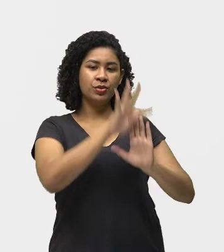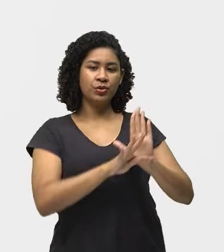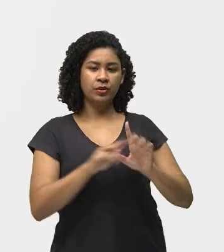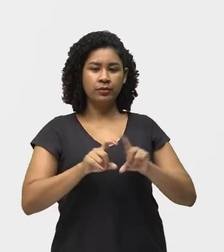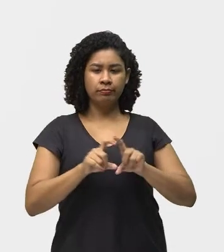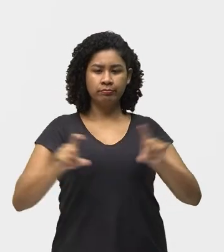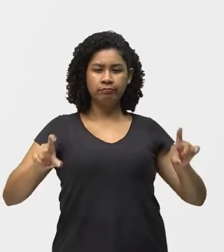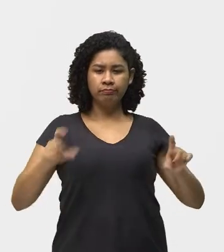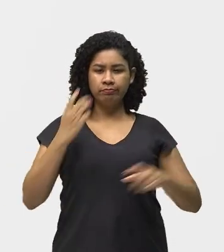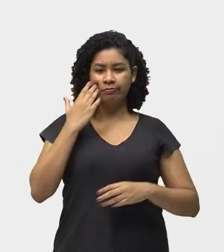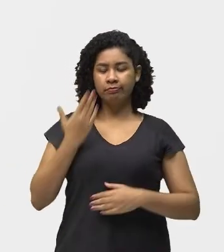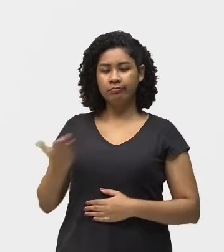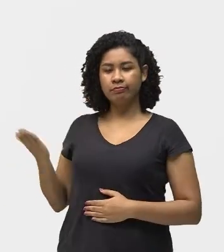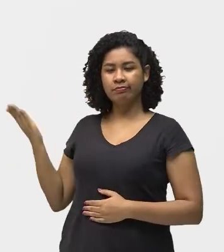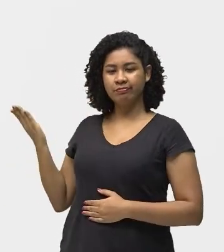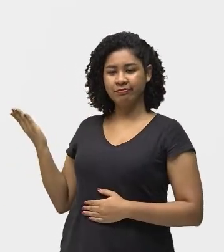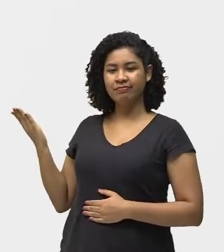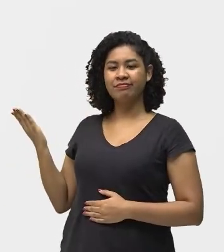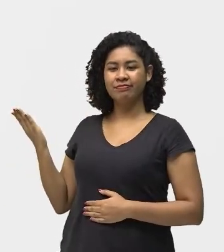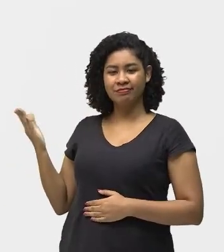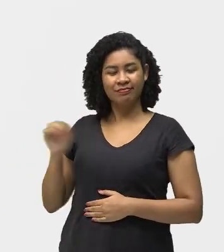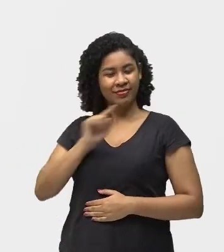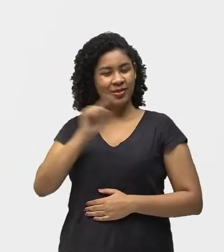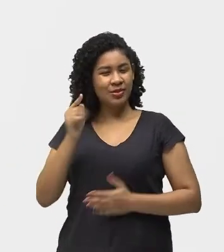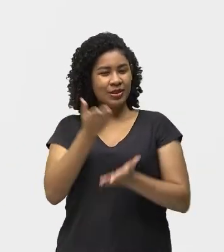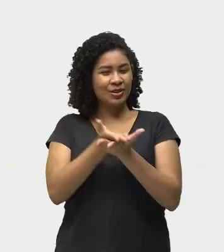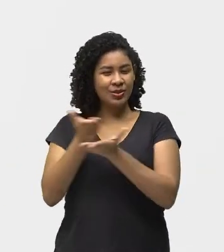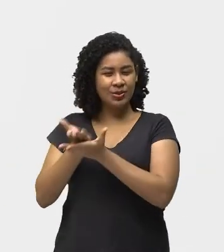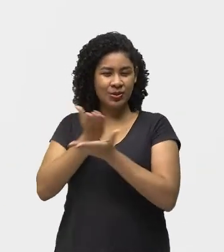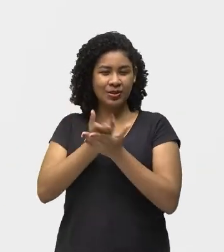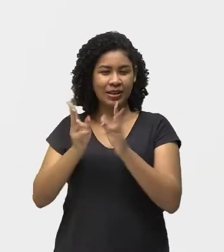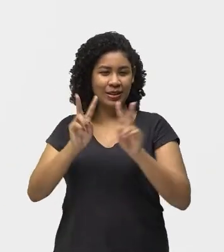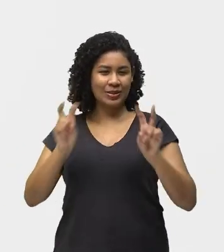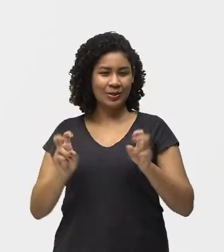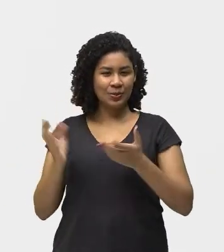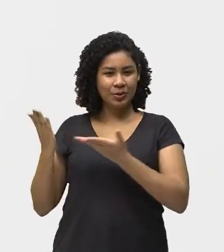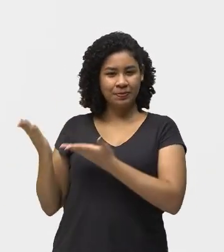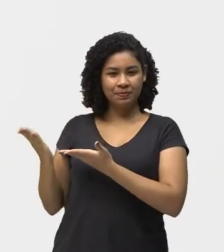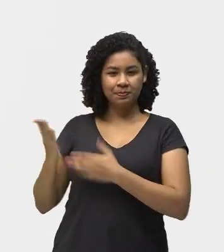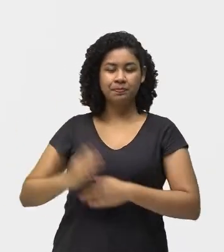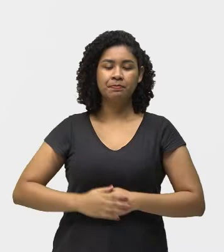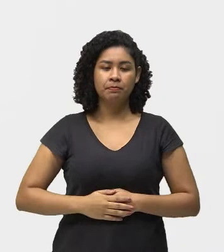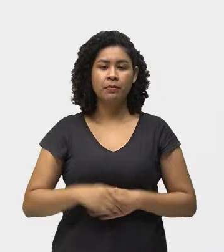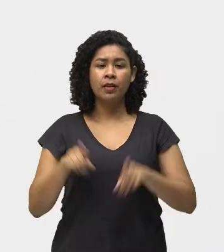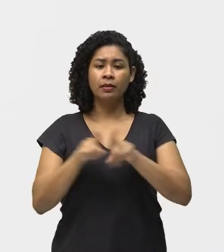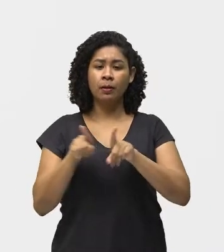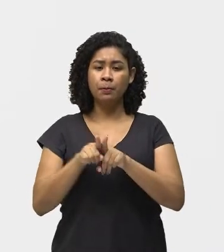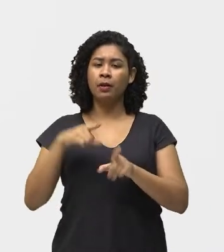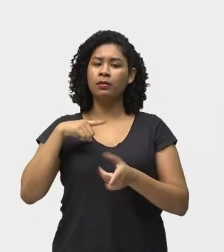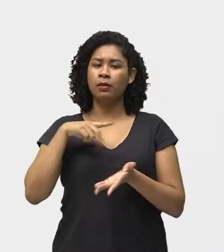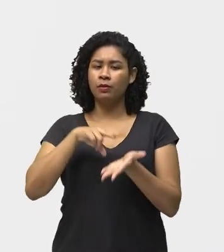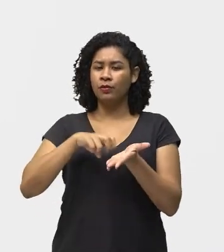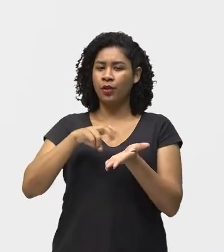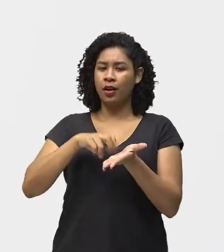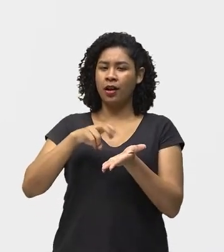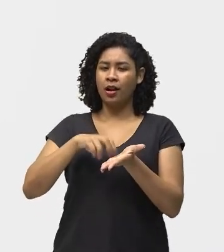aula, para que vocês possam estudar um pouquinho mais sobre ele. E, em relação a esse texto, nós temos também o vocabulário. E aí nós temos o